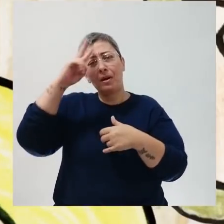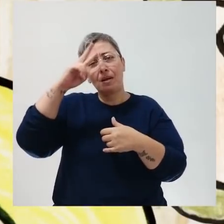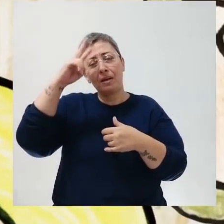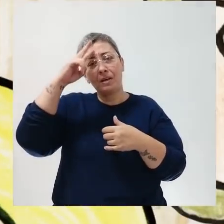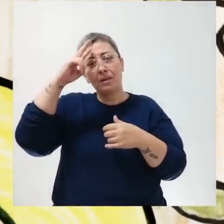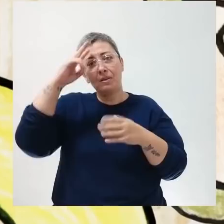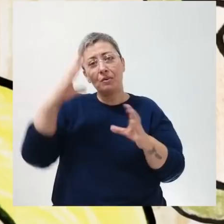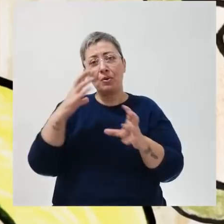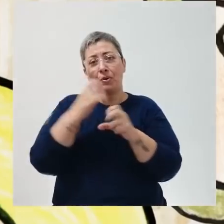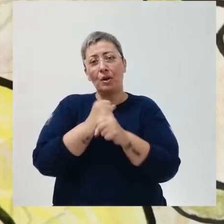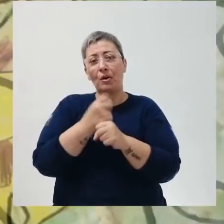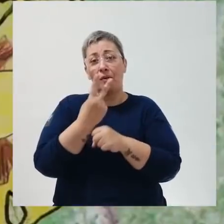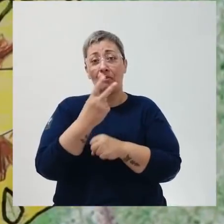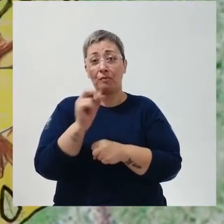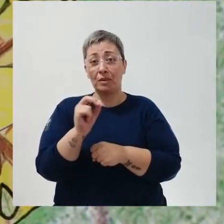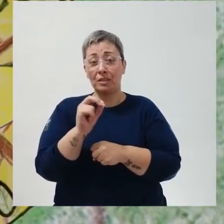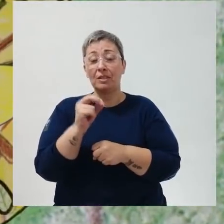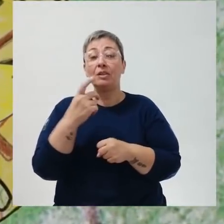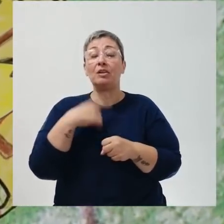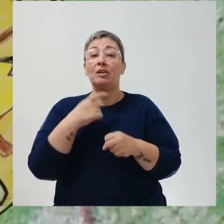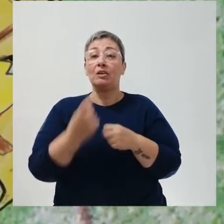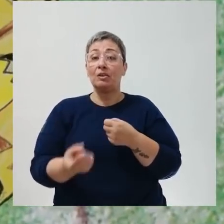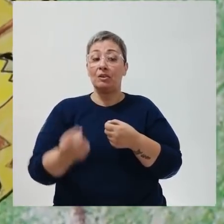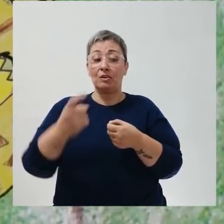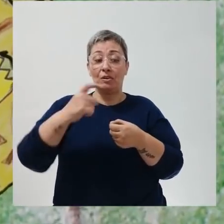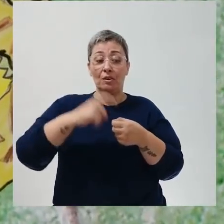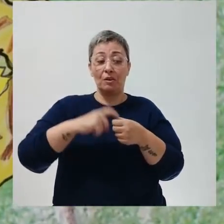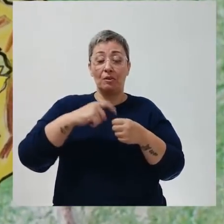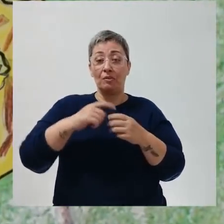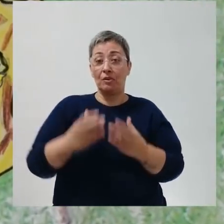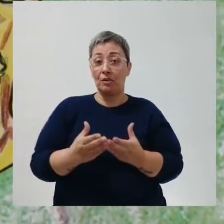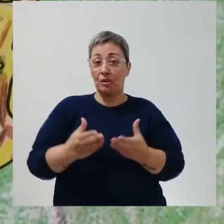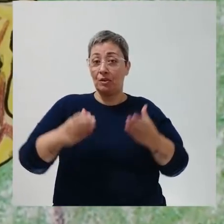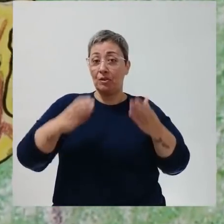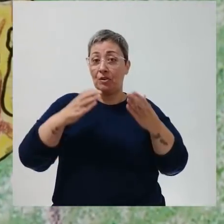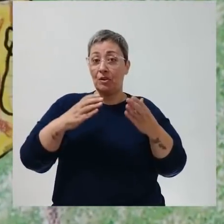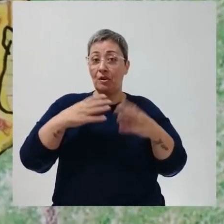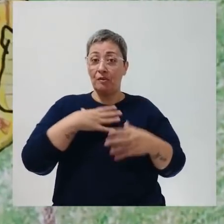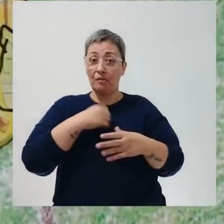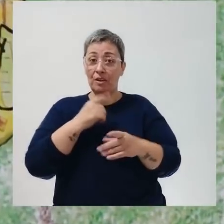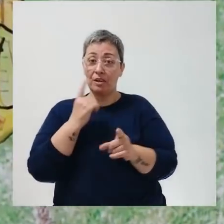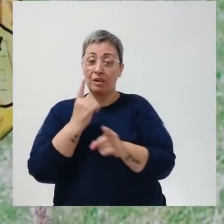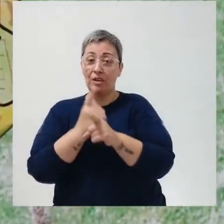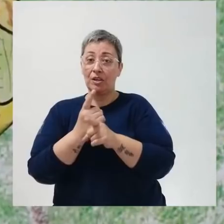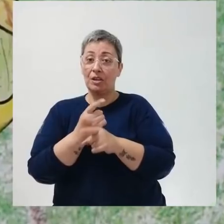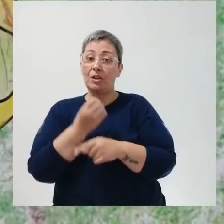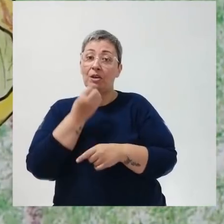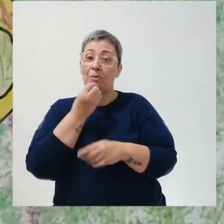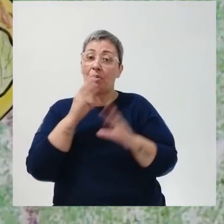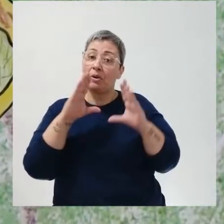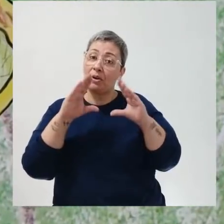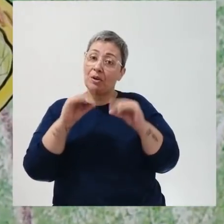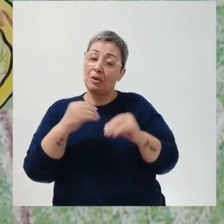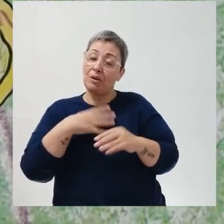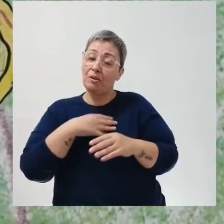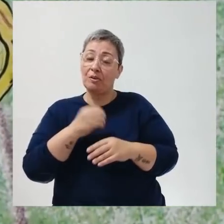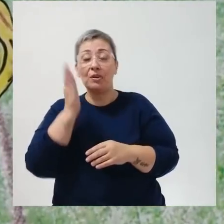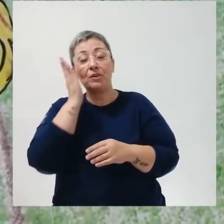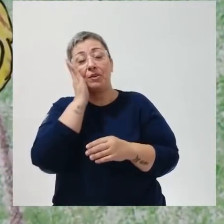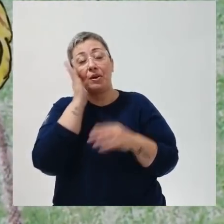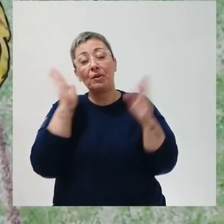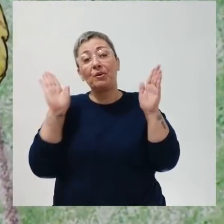no total foram 20. Voltou ao seu lar para seus filhotes encontrar. Boa noite, filhotinhos. Durmam bem